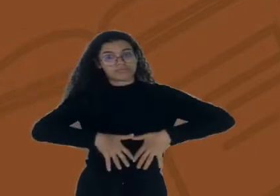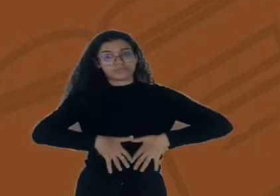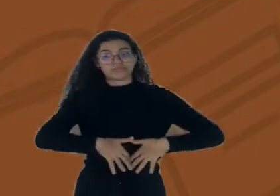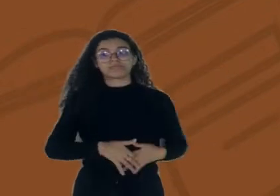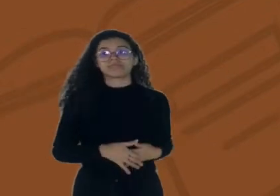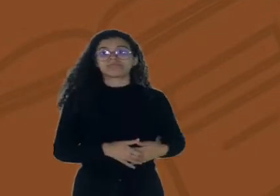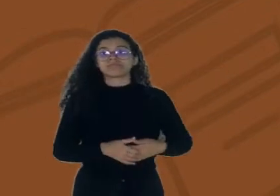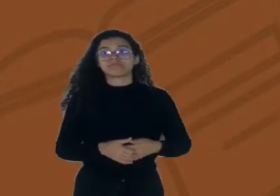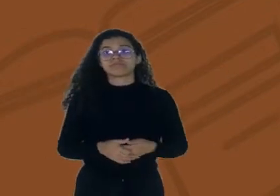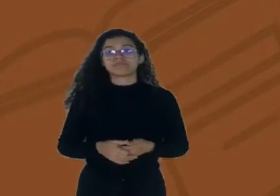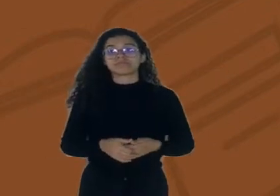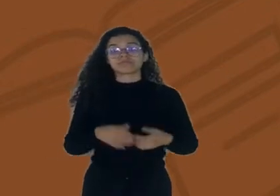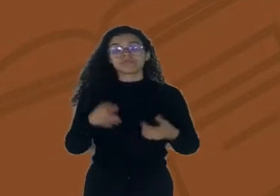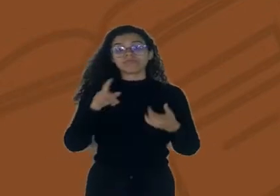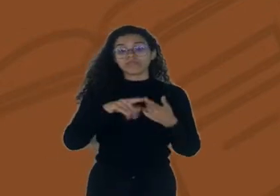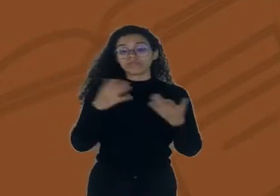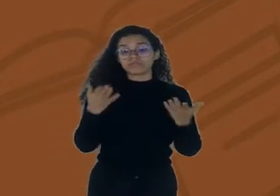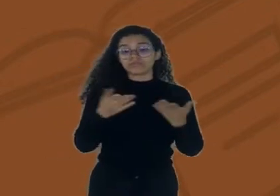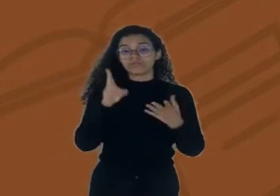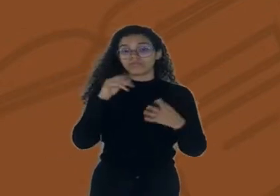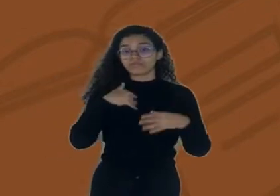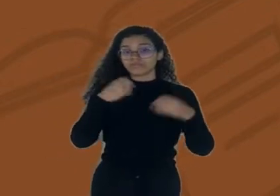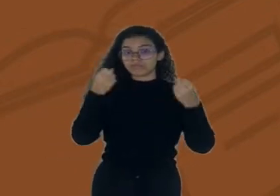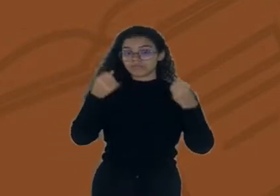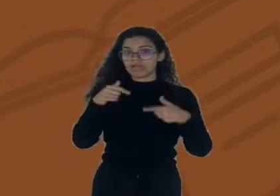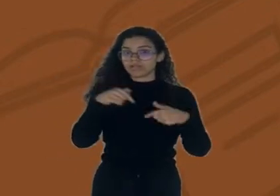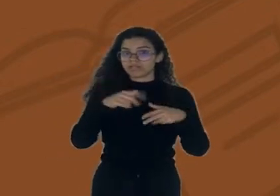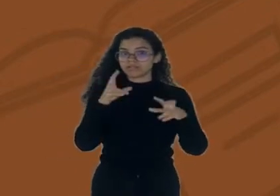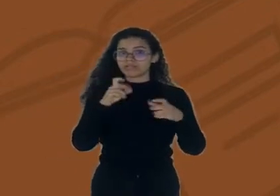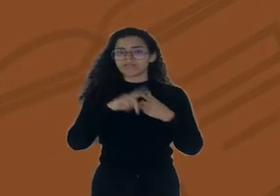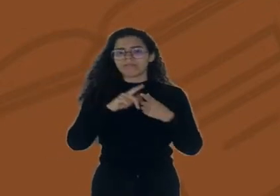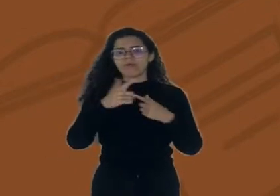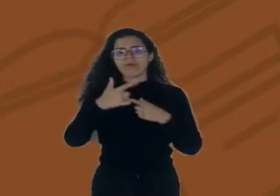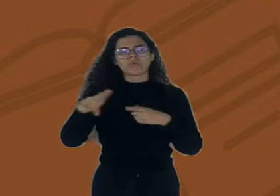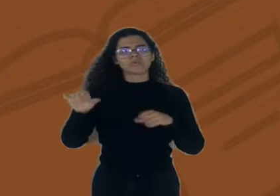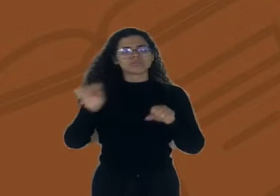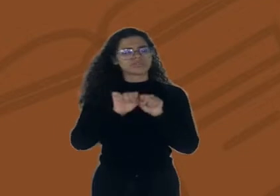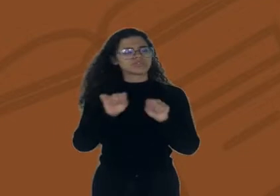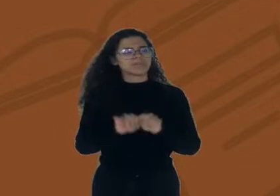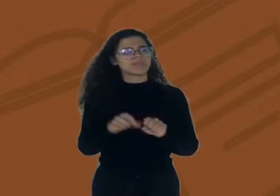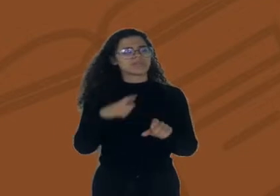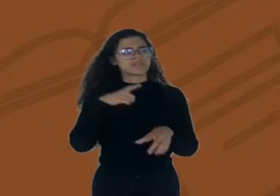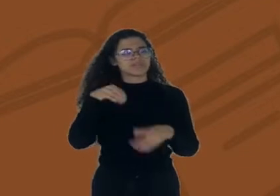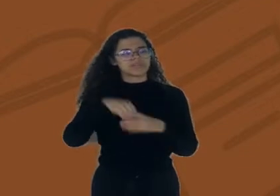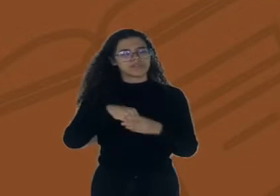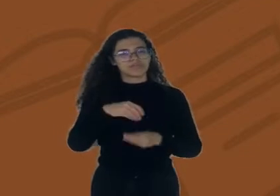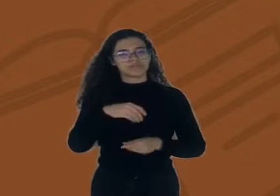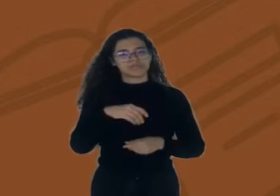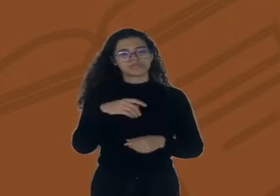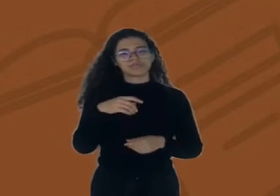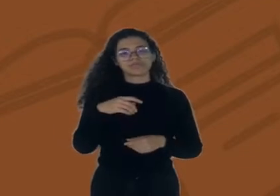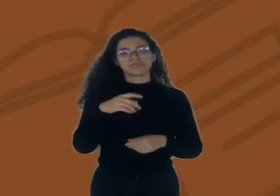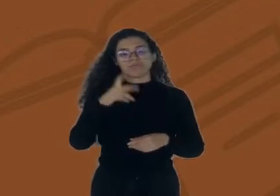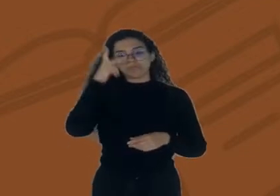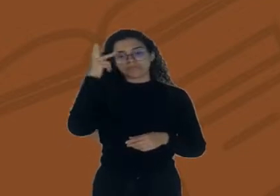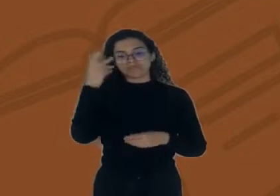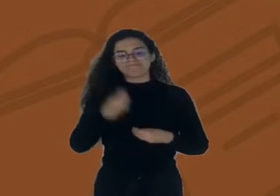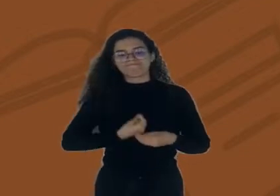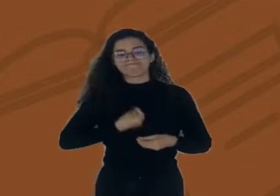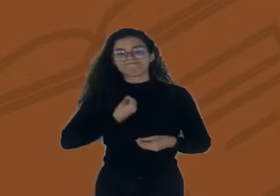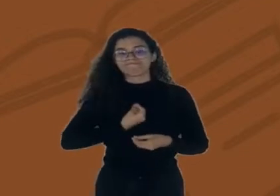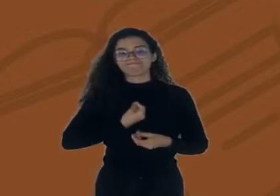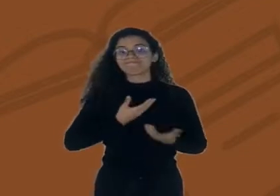demais sistemas que formam o organismo vivo. Muito bem. Então, ao falarmos de sistema